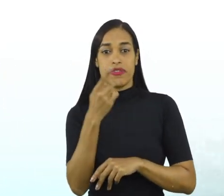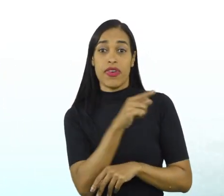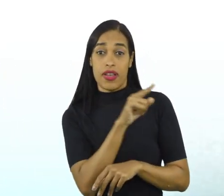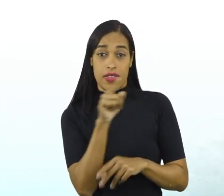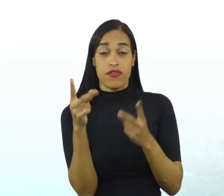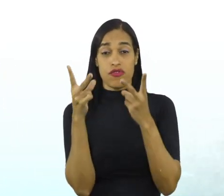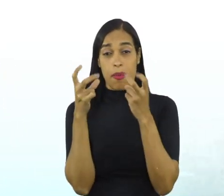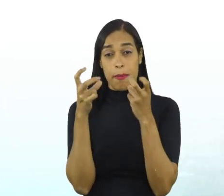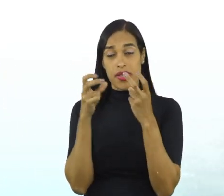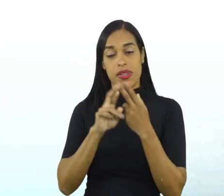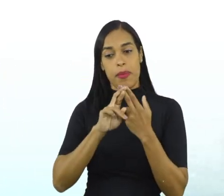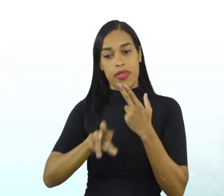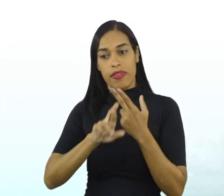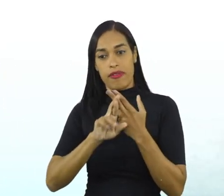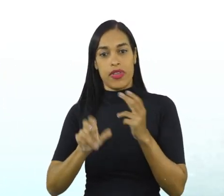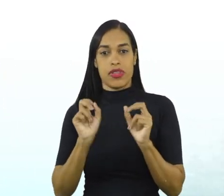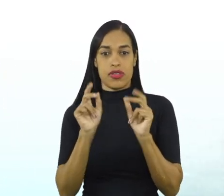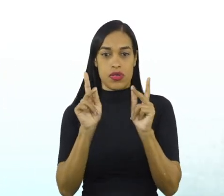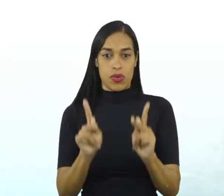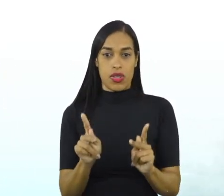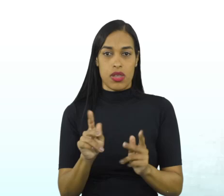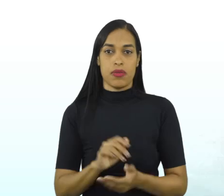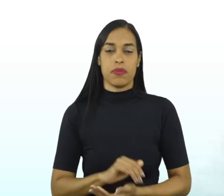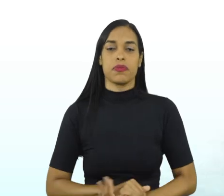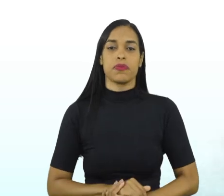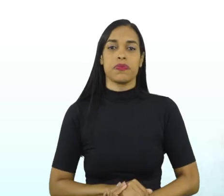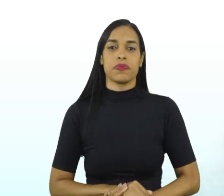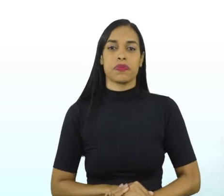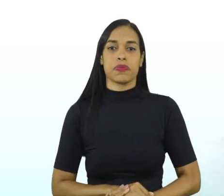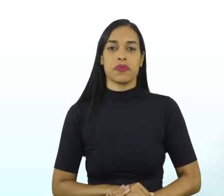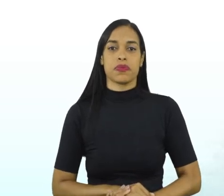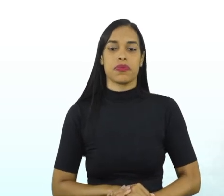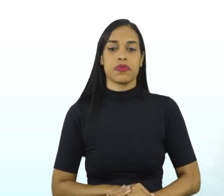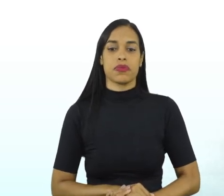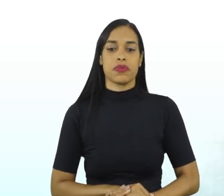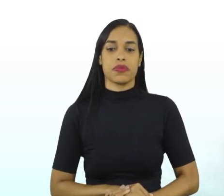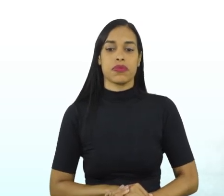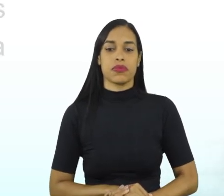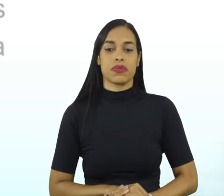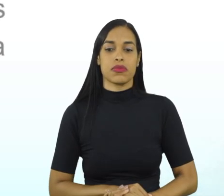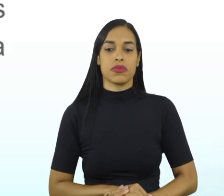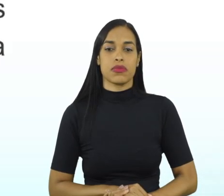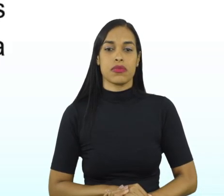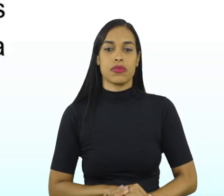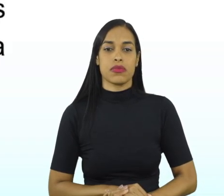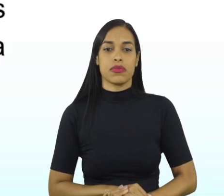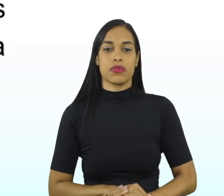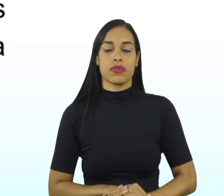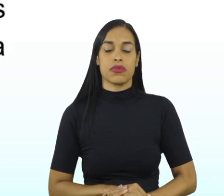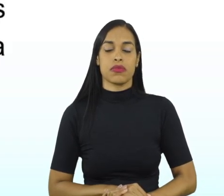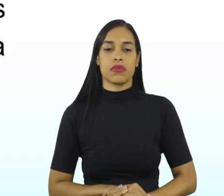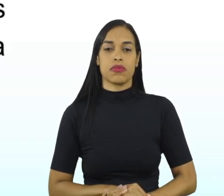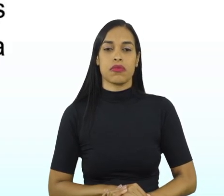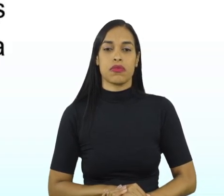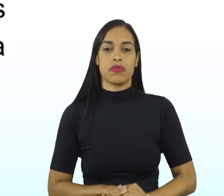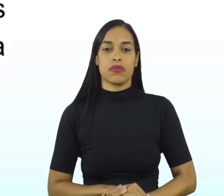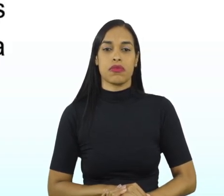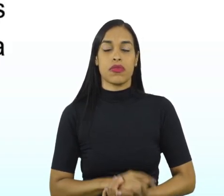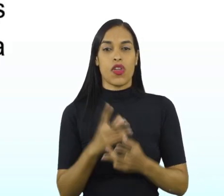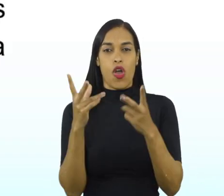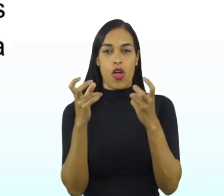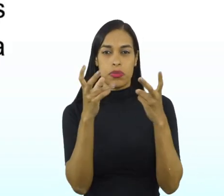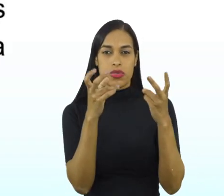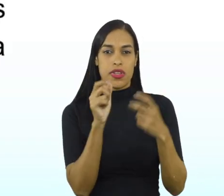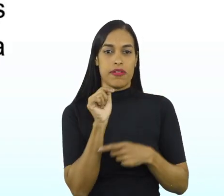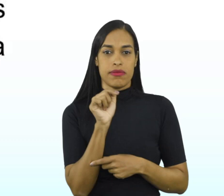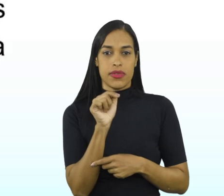percebe a diferença. Ok? Vamos passar lá. Olha lá. eu coloquei, velho. Observe